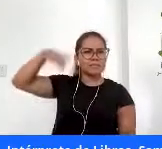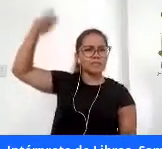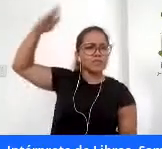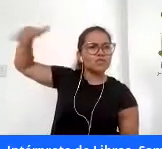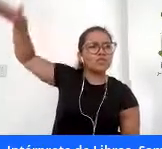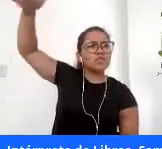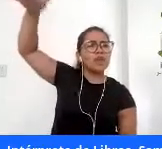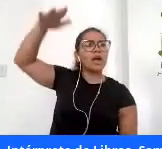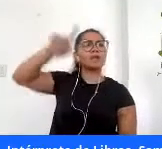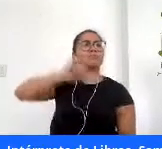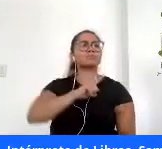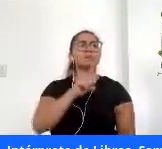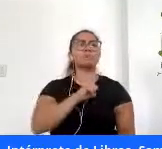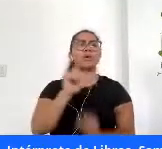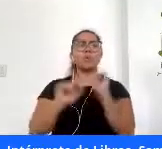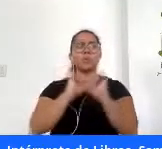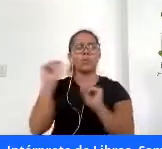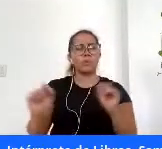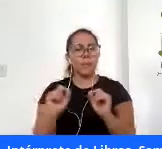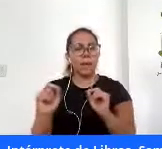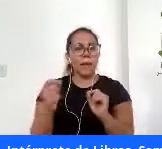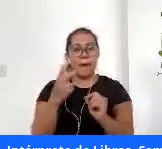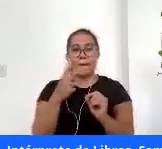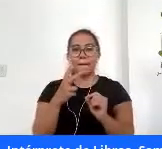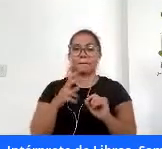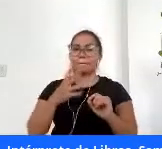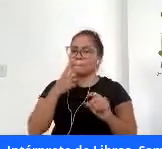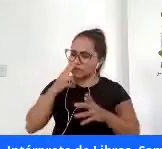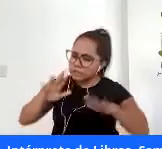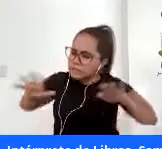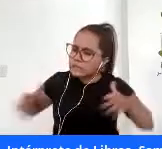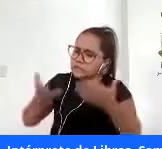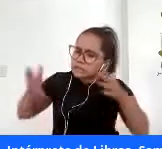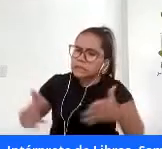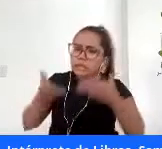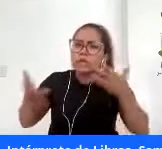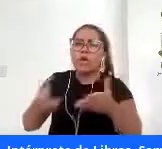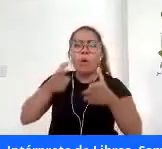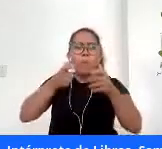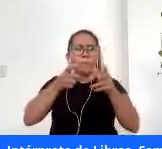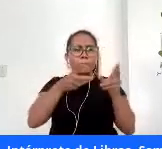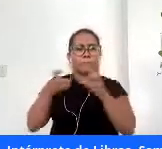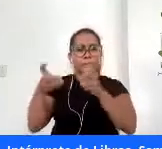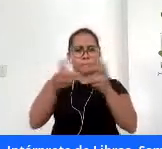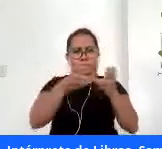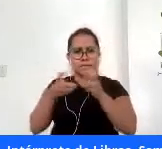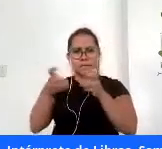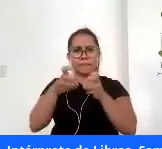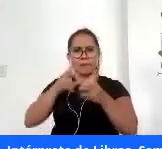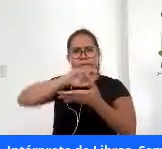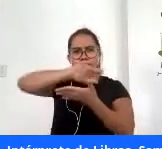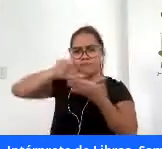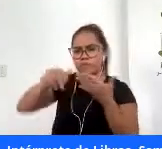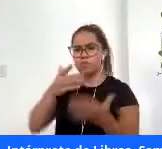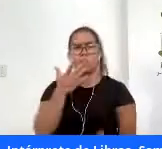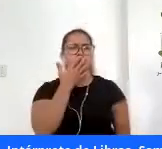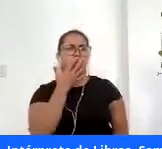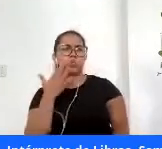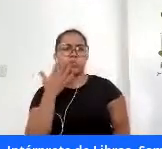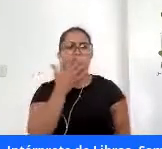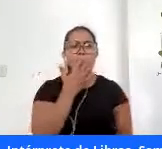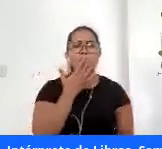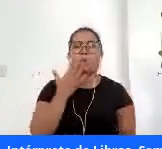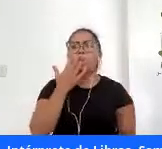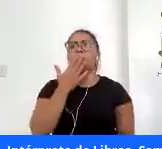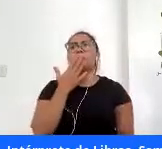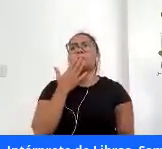vocês de um ambiente enriquecido de estímulos, onde pode ser observado diversas cores, né, já no sistema